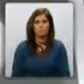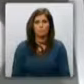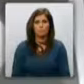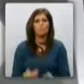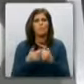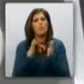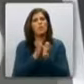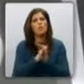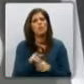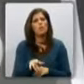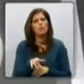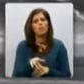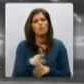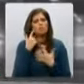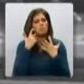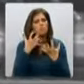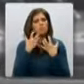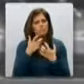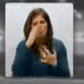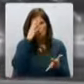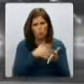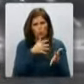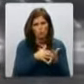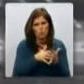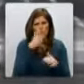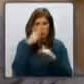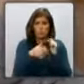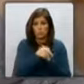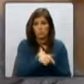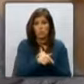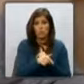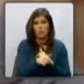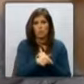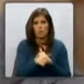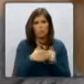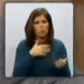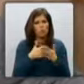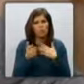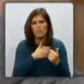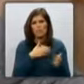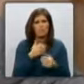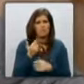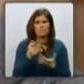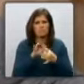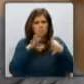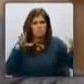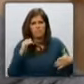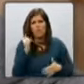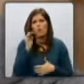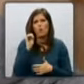todo aquele aparato de terrorismo não tem nada a ver com o Islão, de maneira